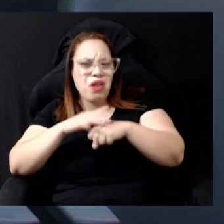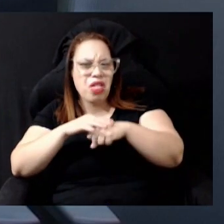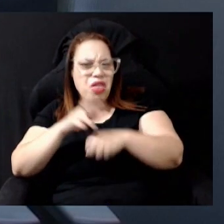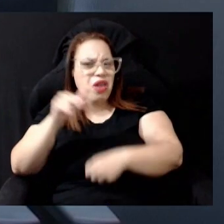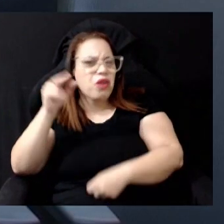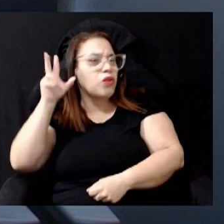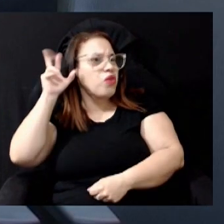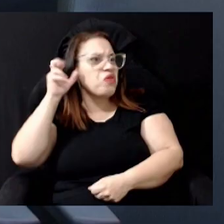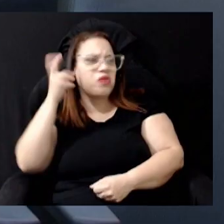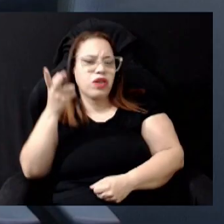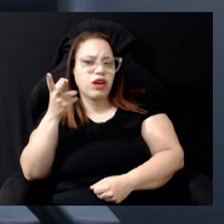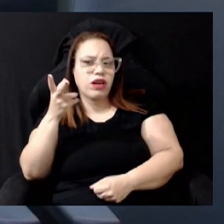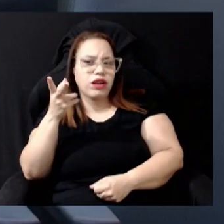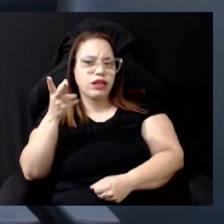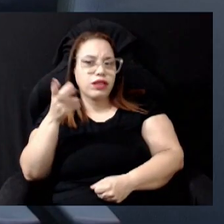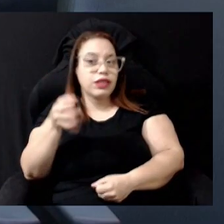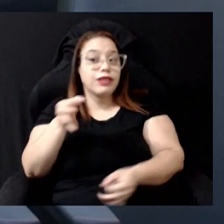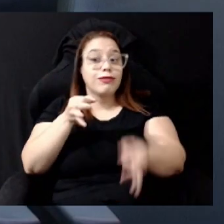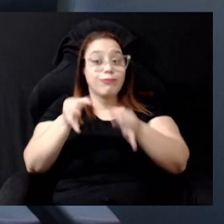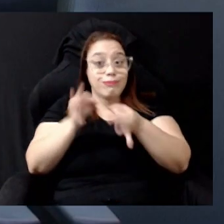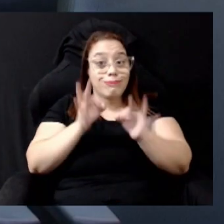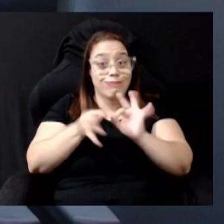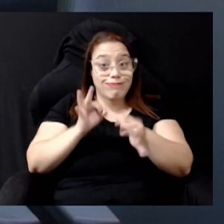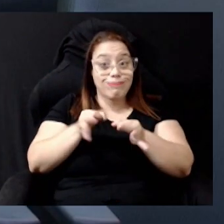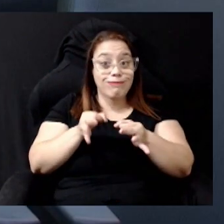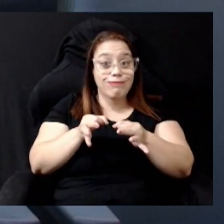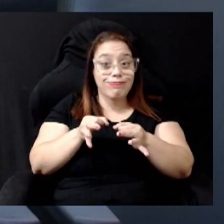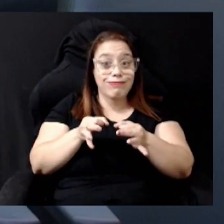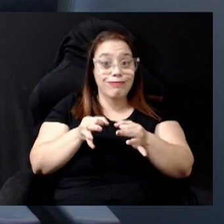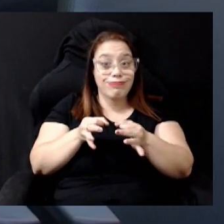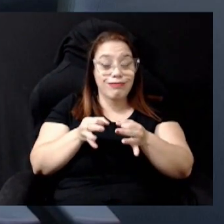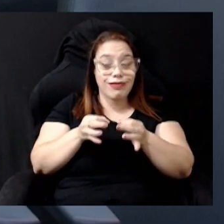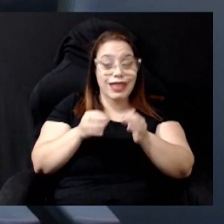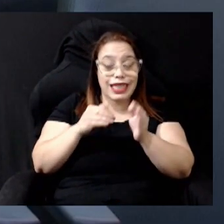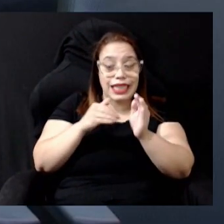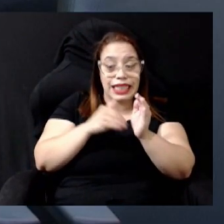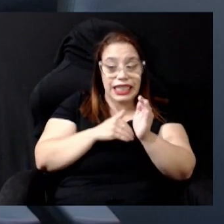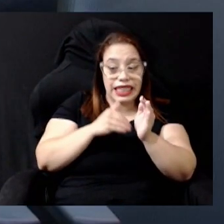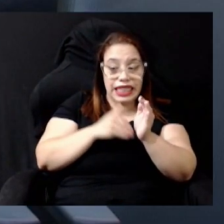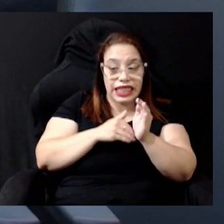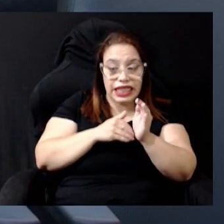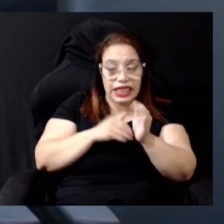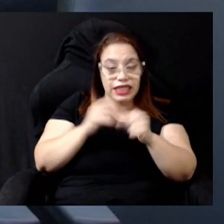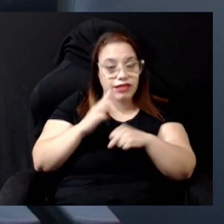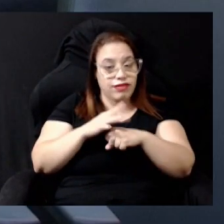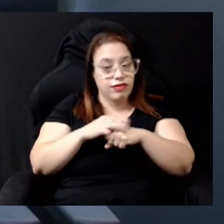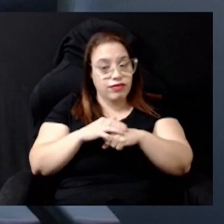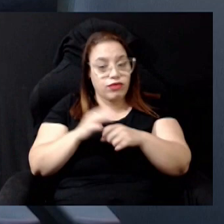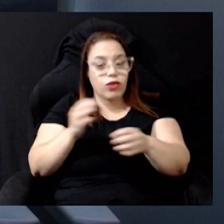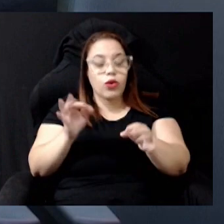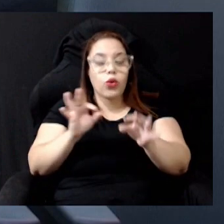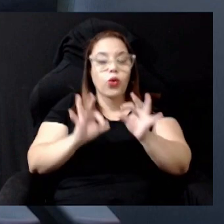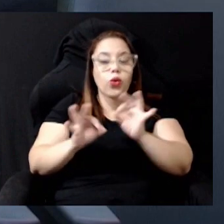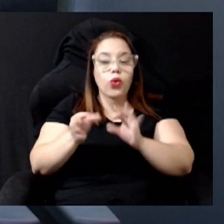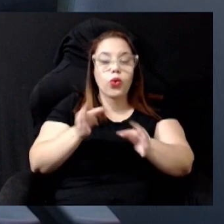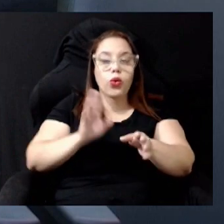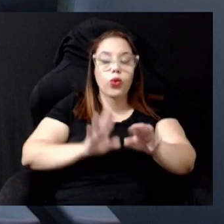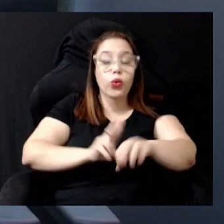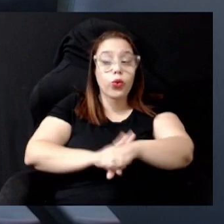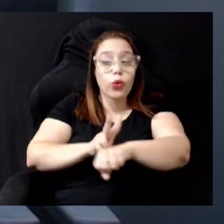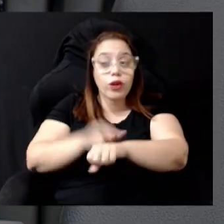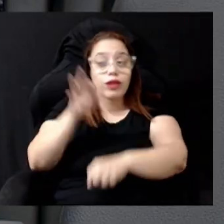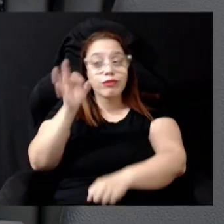Talvez justamente por isso, né? Ela ficou esquecida, não existe campanha, não existe o cuidado eficiente, então por isso